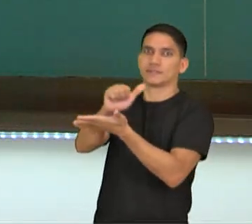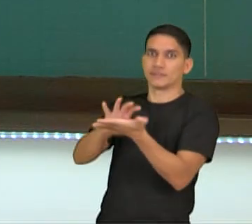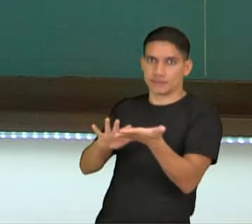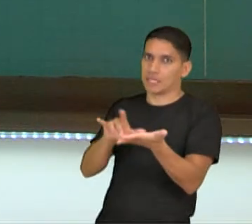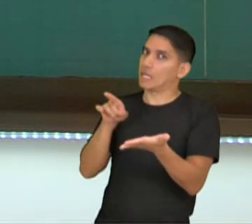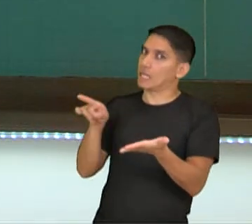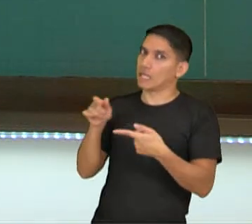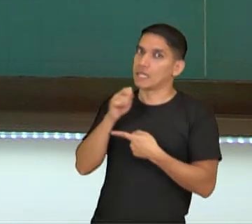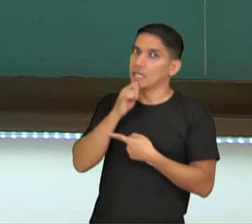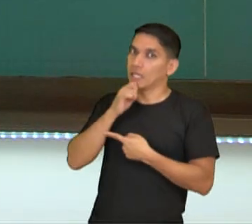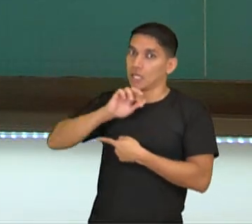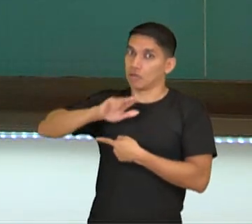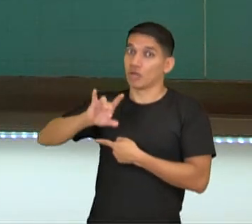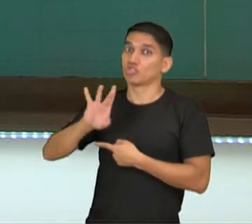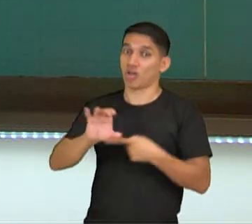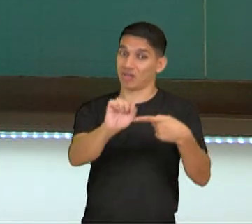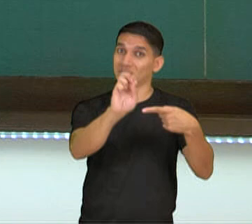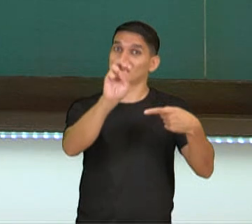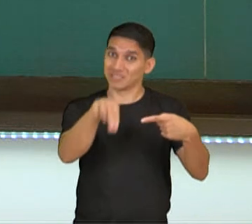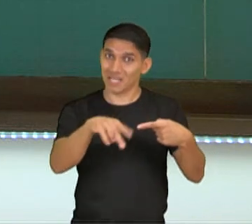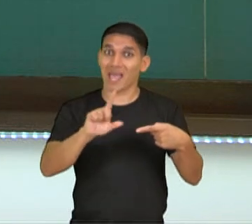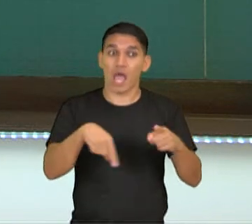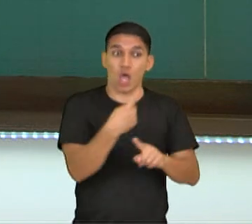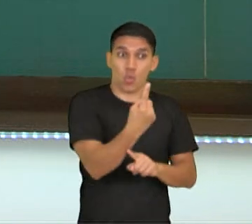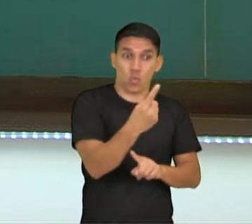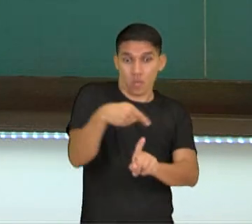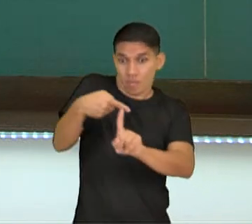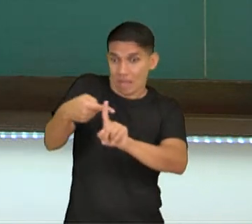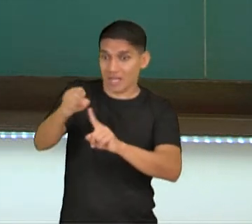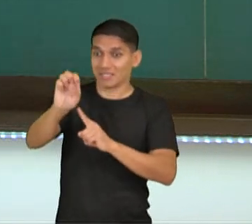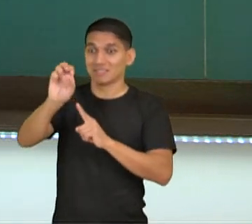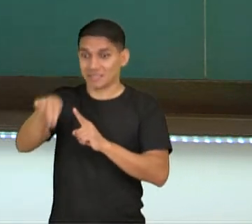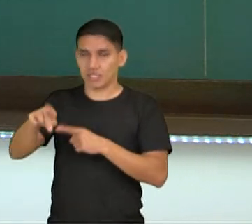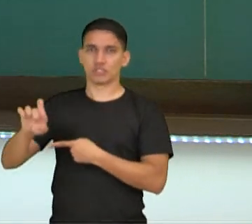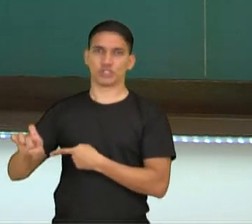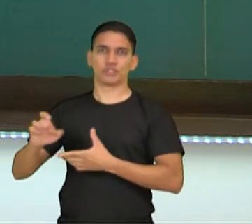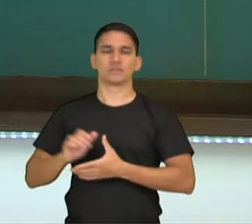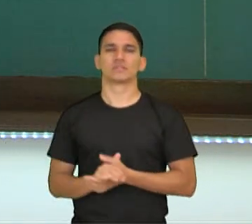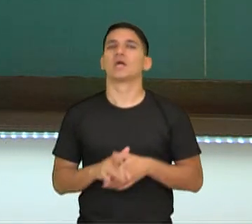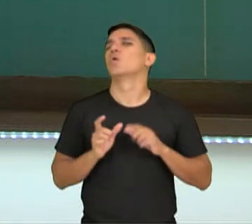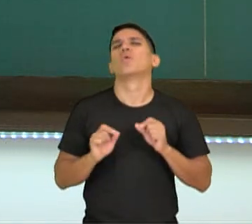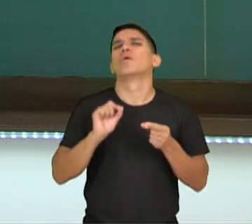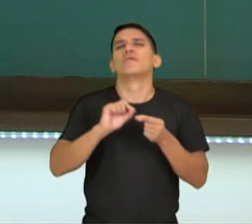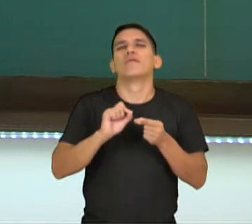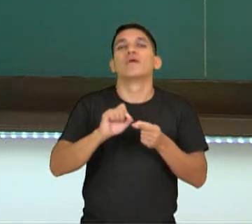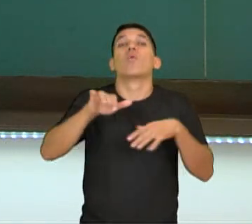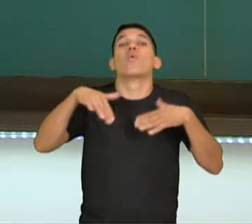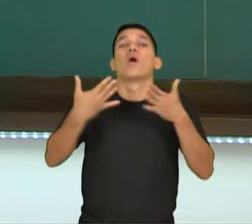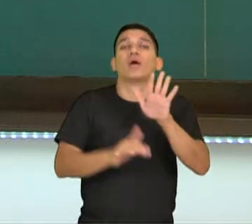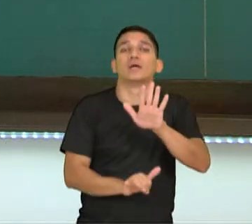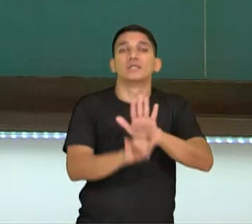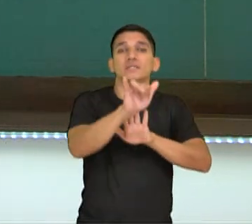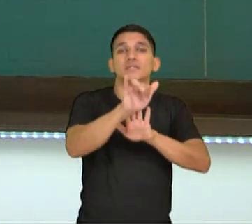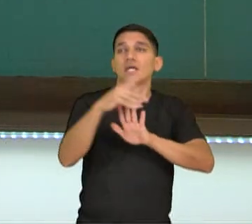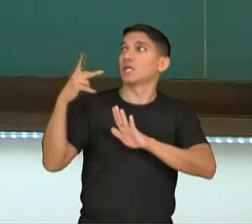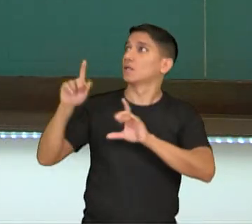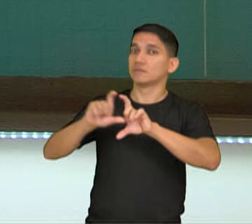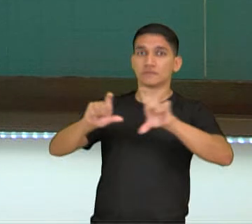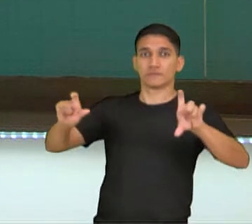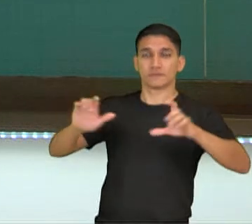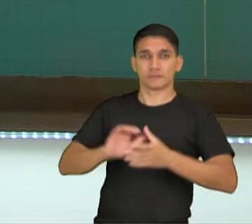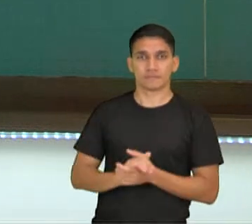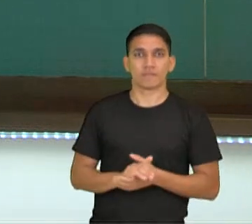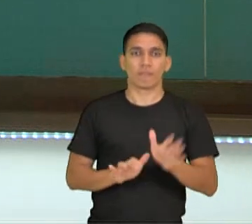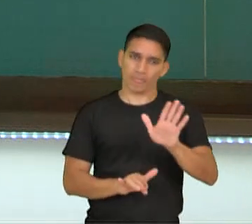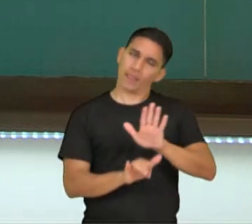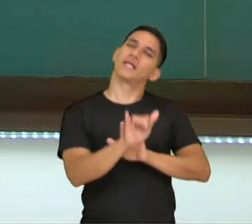Ela não é só seno de x, ela é 1 mais seno de x. Então, aqui, qual que vai ser a imagem dessa função? O